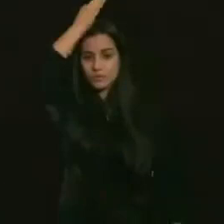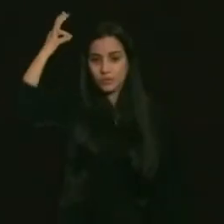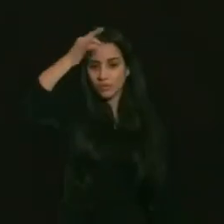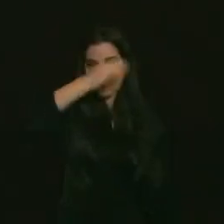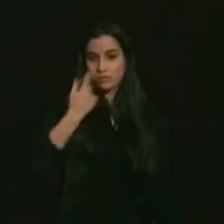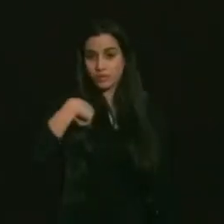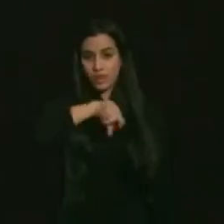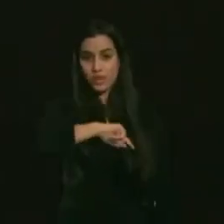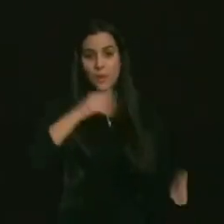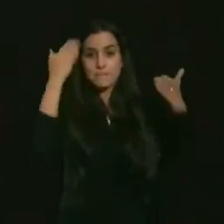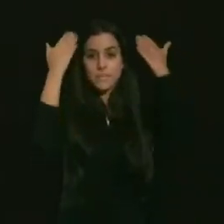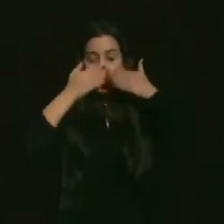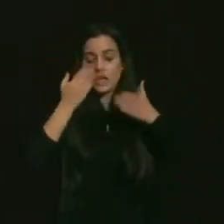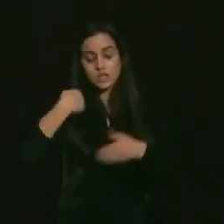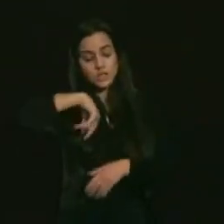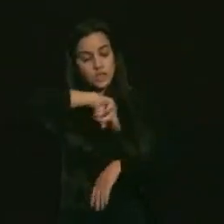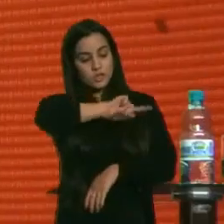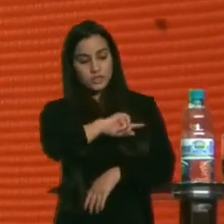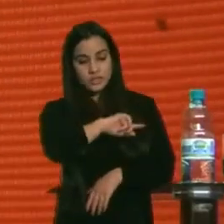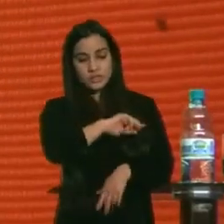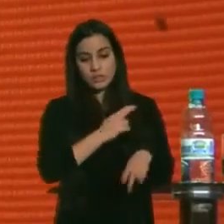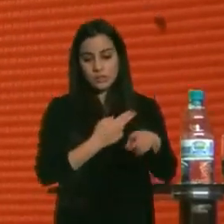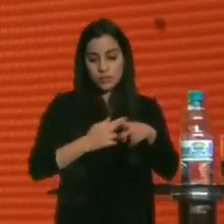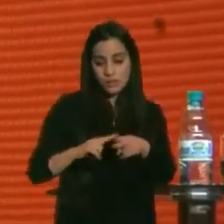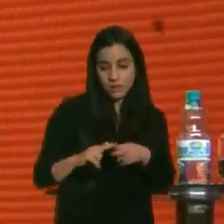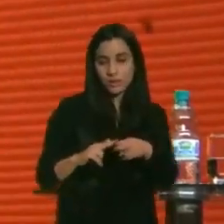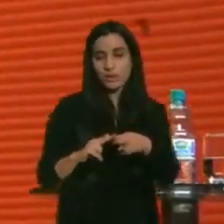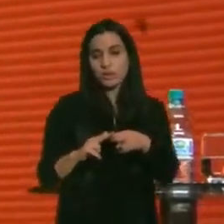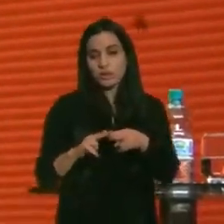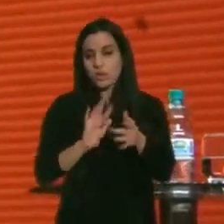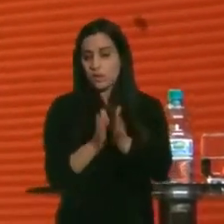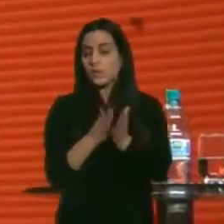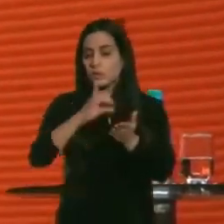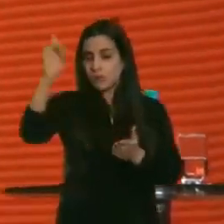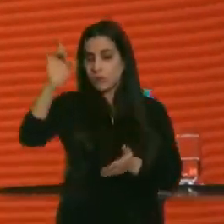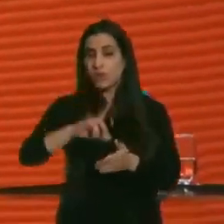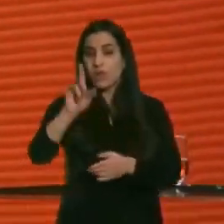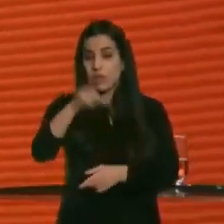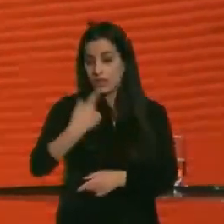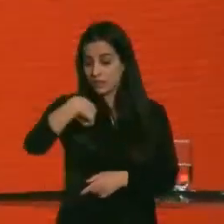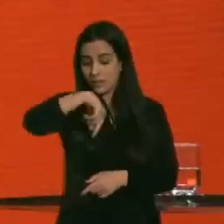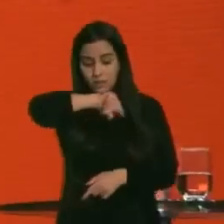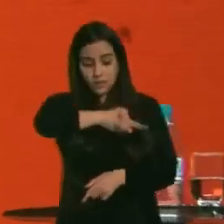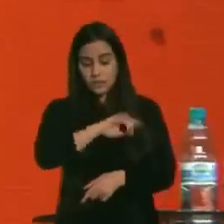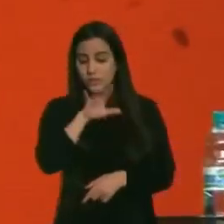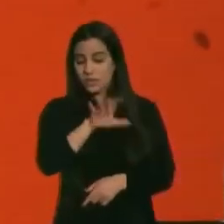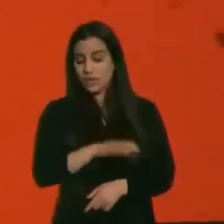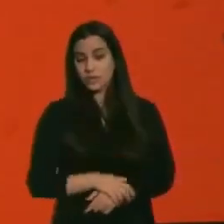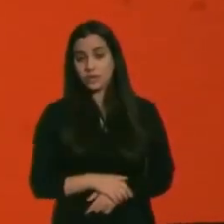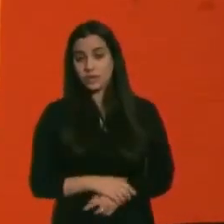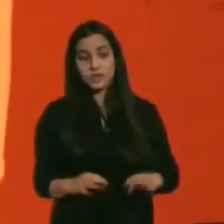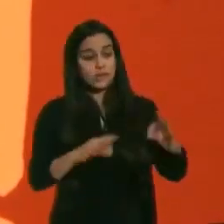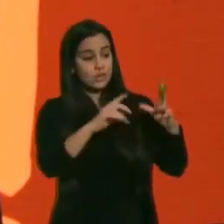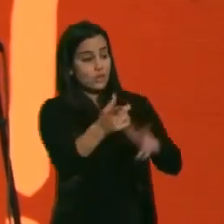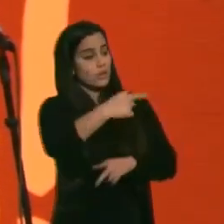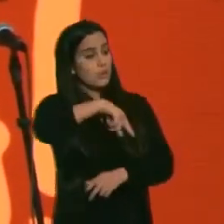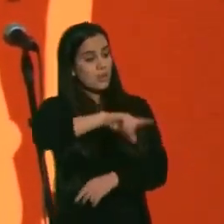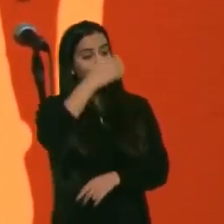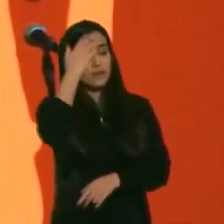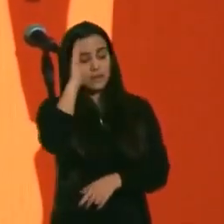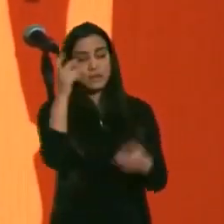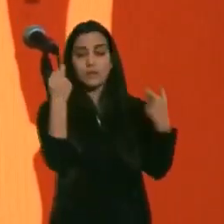estamos cegos, nós estamos nus, segundo a palavra, essa é a nossa condição. E todos aqueles que entendem